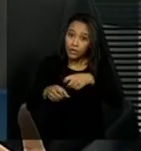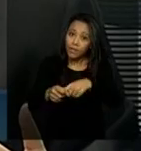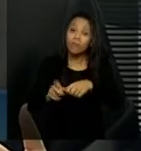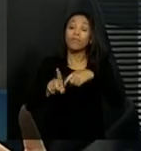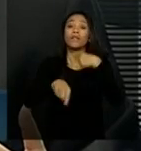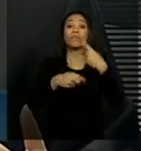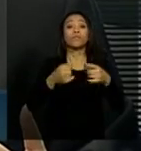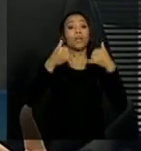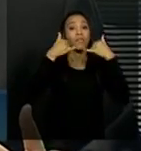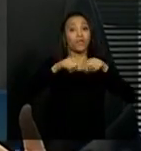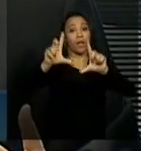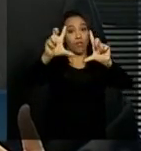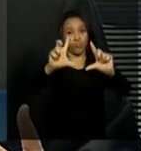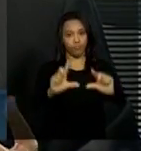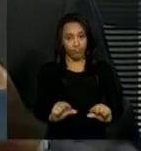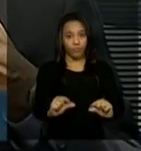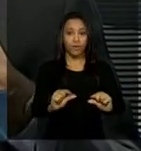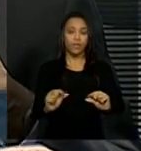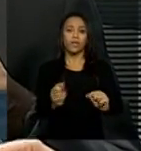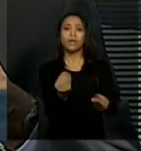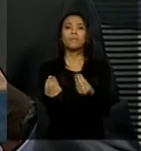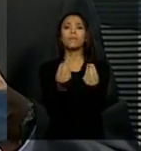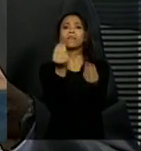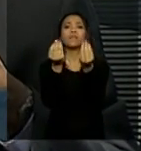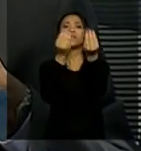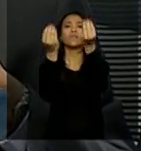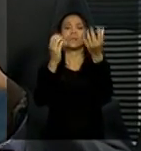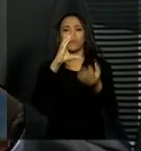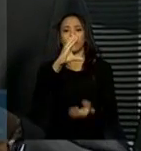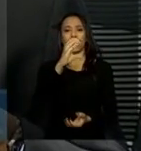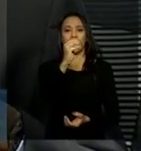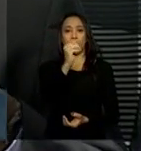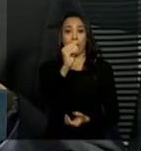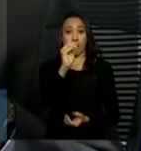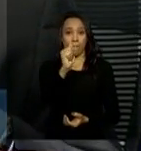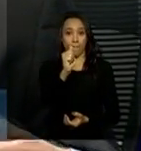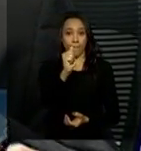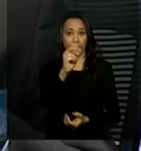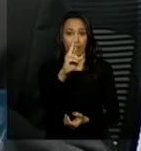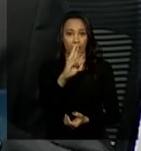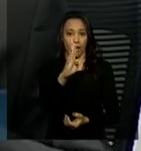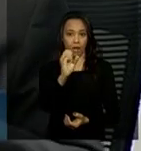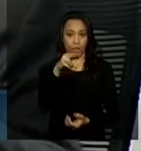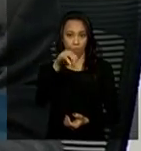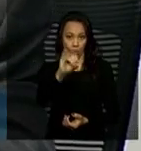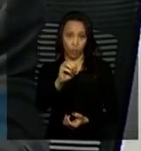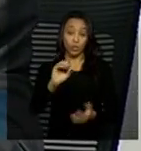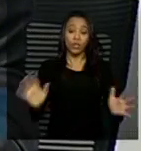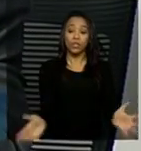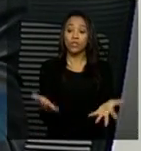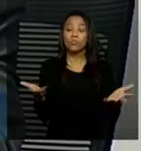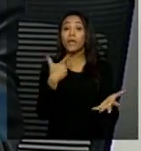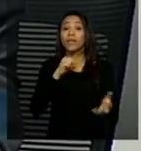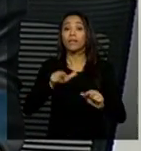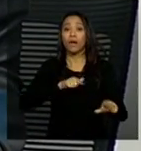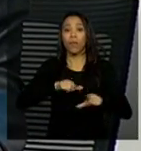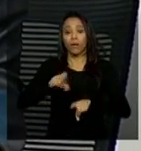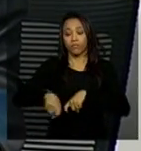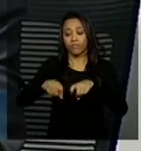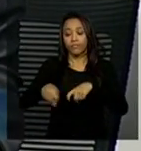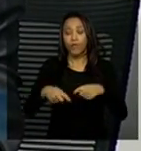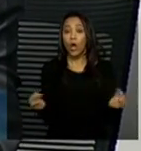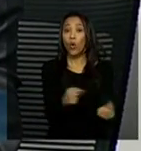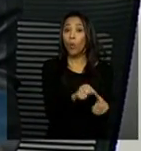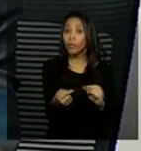carbono. Então, o plano ABC é uma política pública que estimula os agricultores a combinar